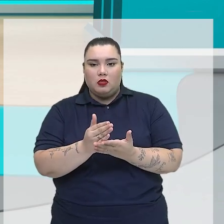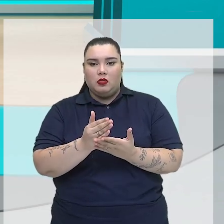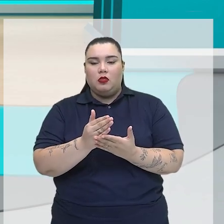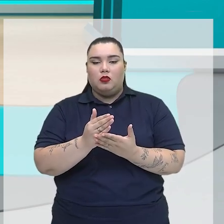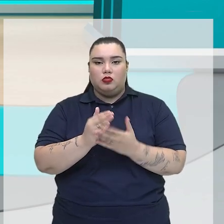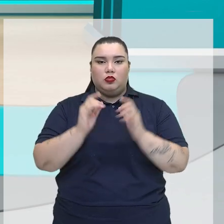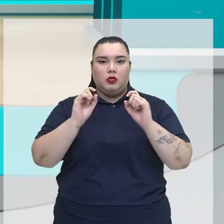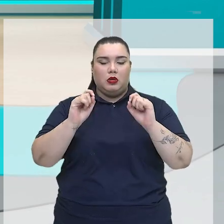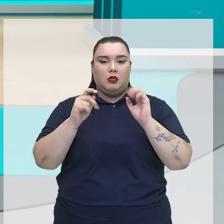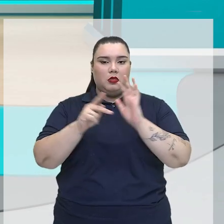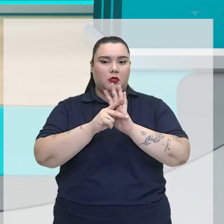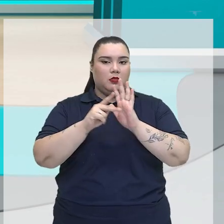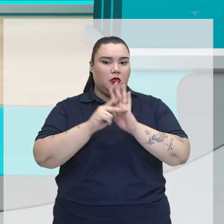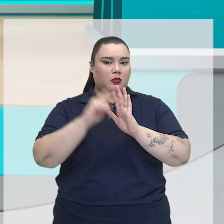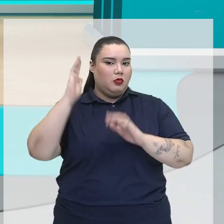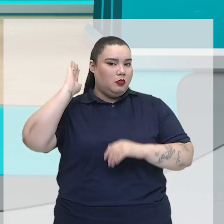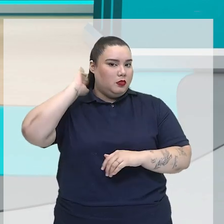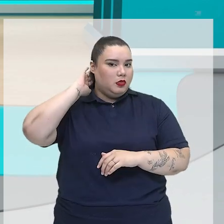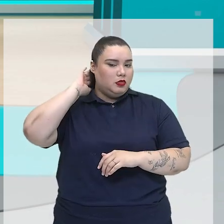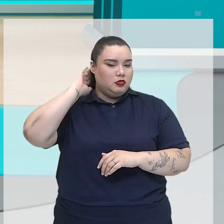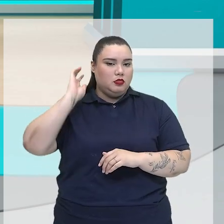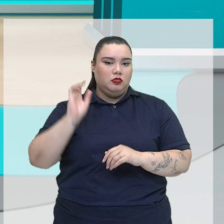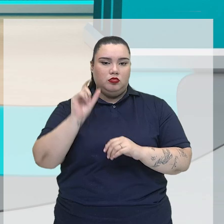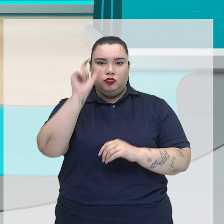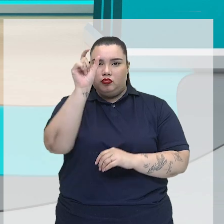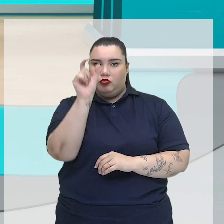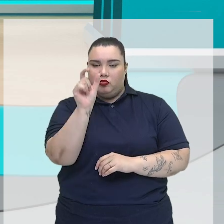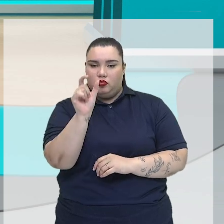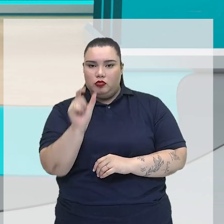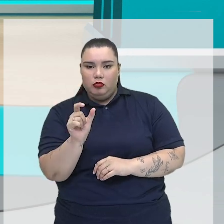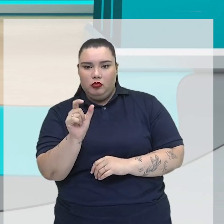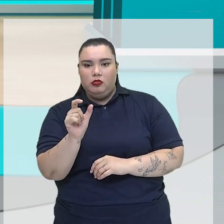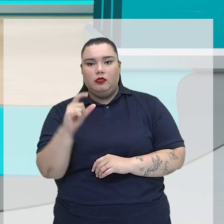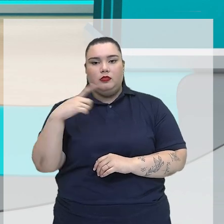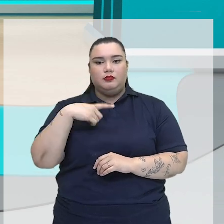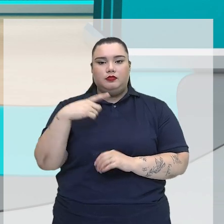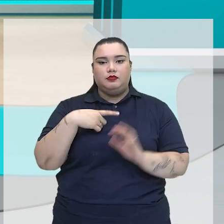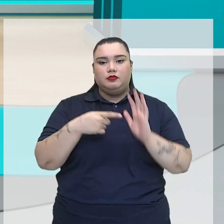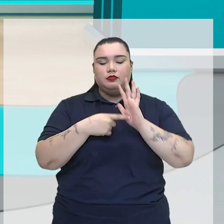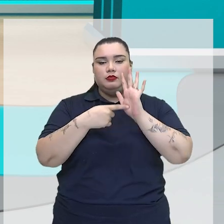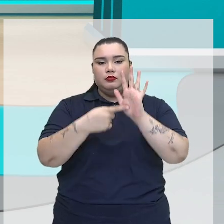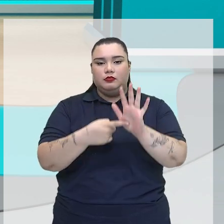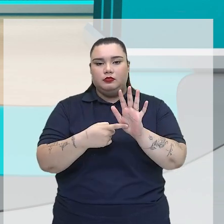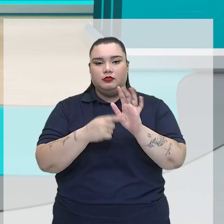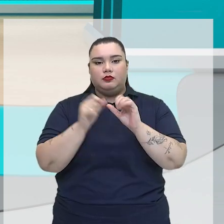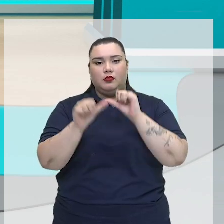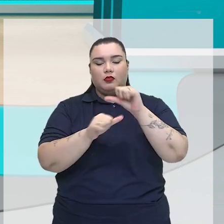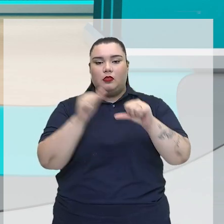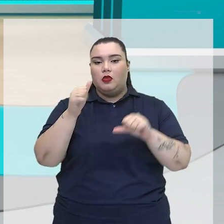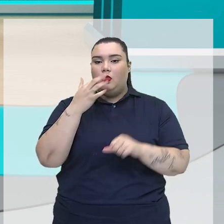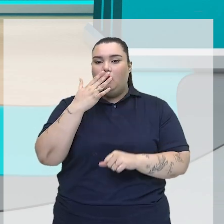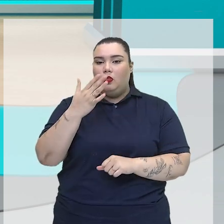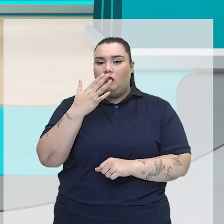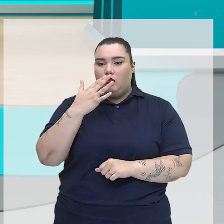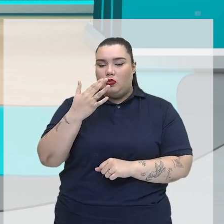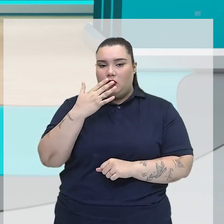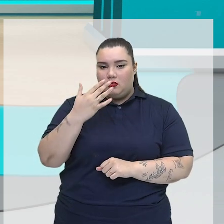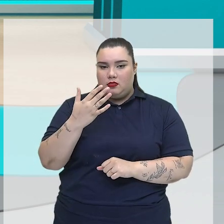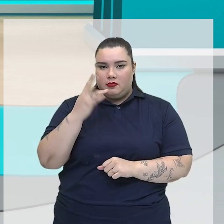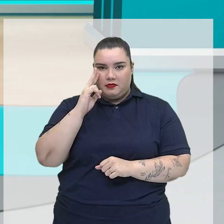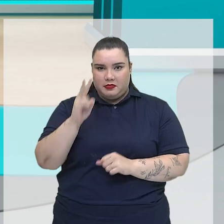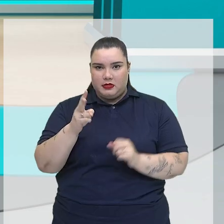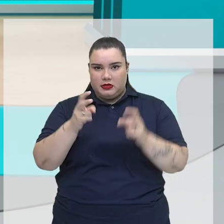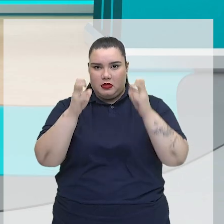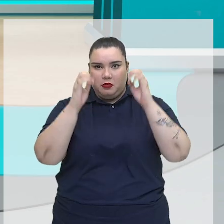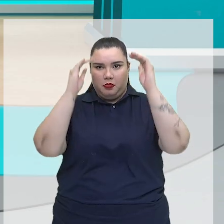aqui do nosso pescoço. Observem que ao longo dessa estrutura que está aparecendo aí para vocês, vai mudando de cor. Então, é justamente